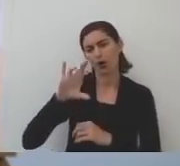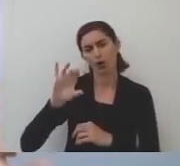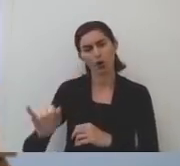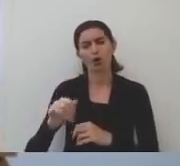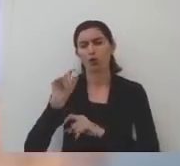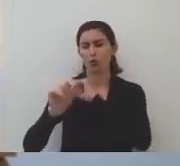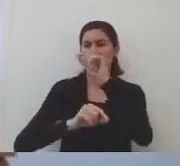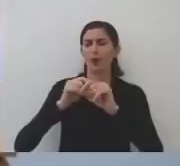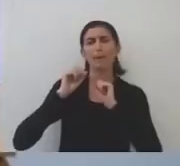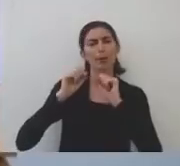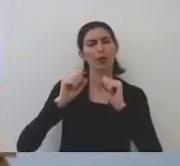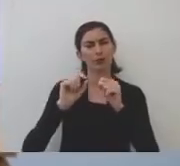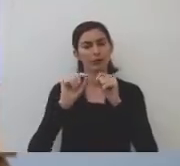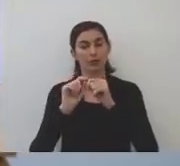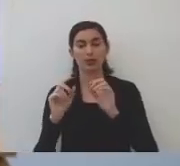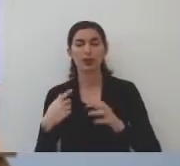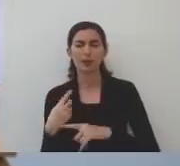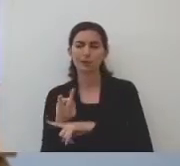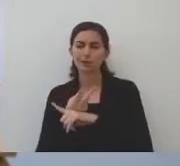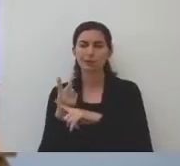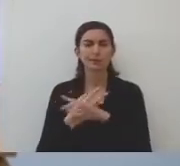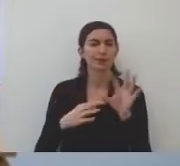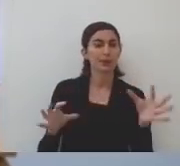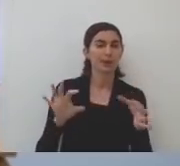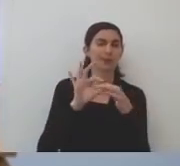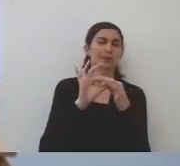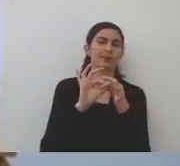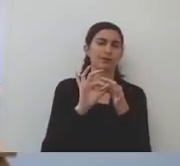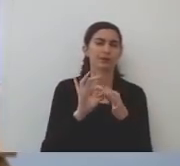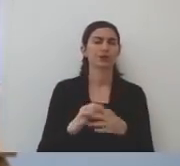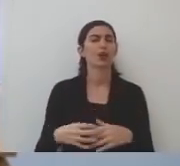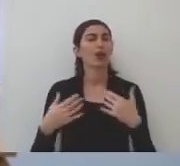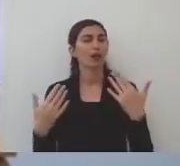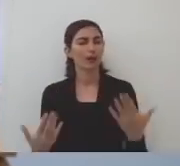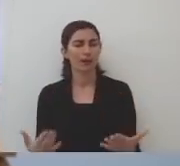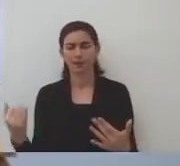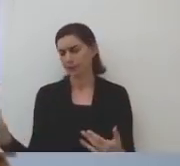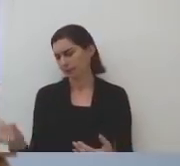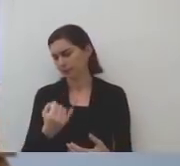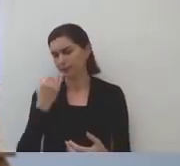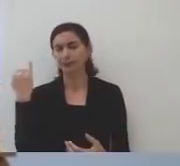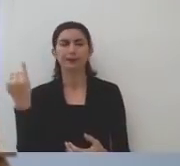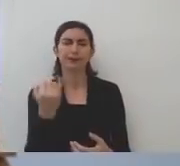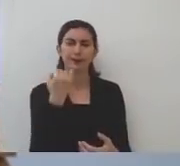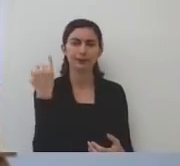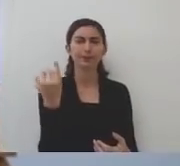que eles podem fazer, e ele buscou essa união, certo? Então isso é